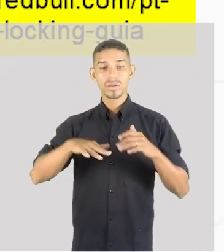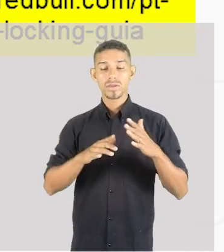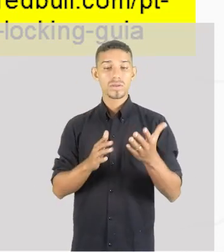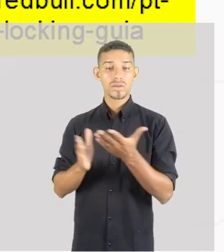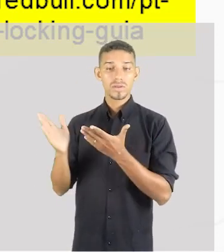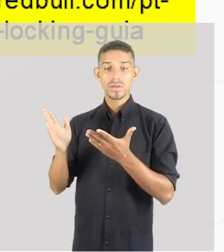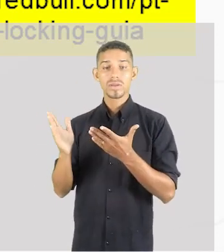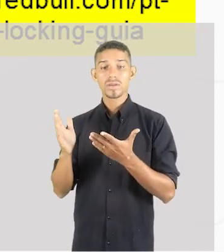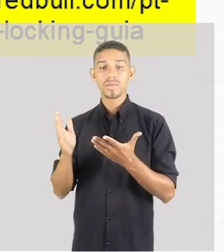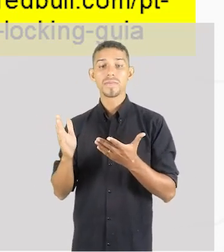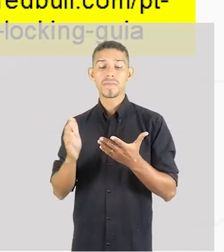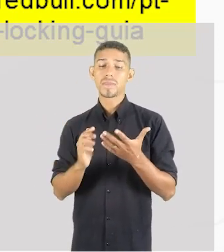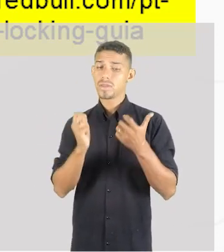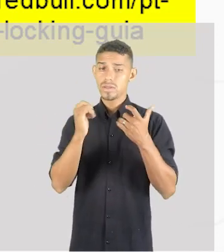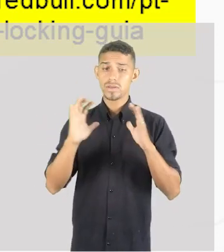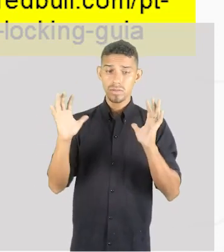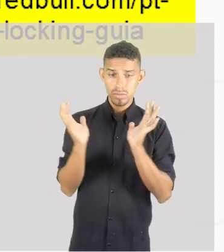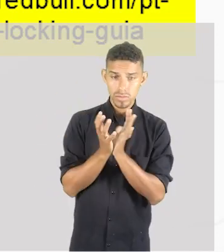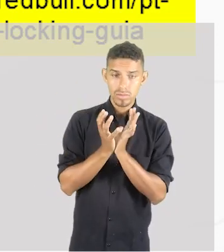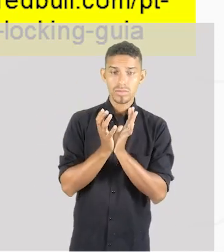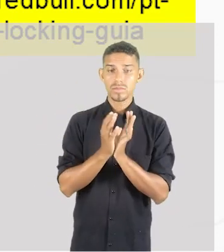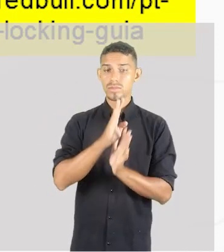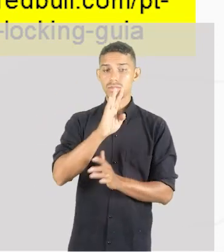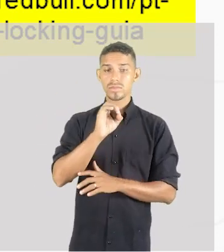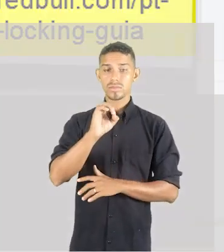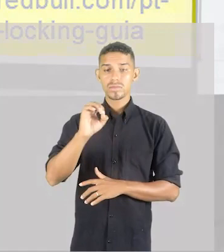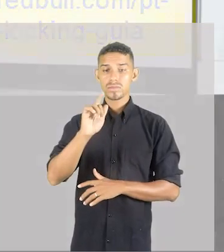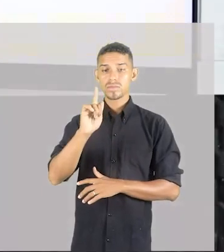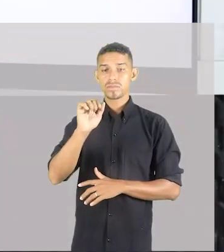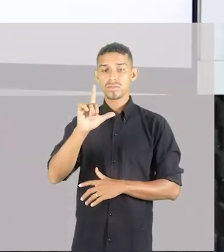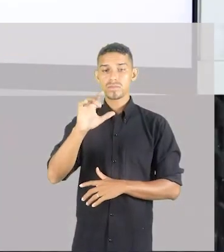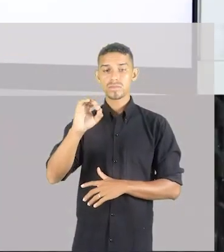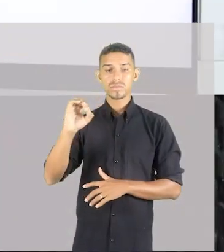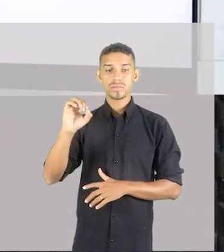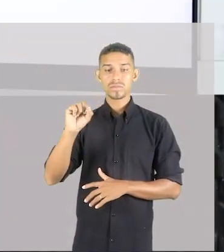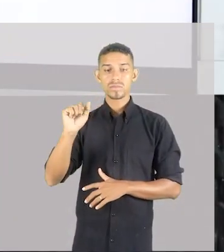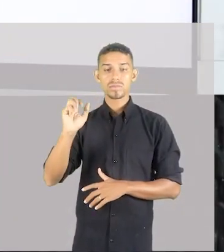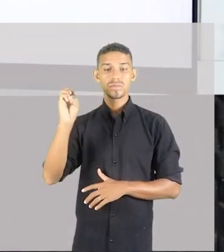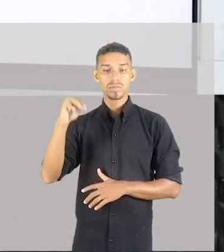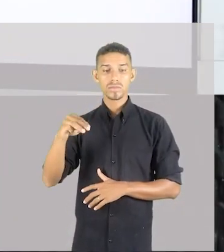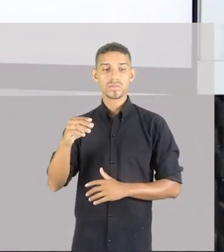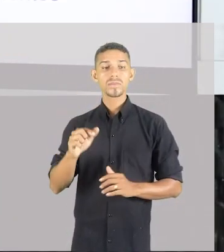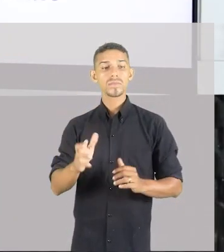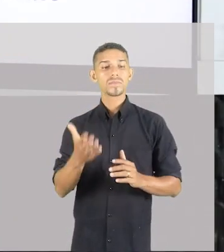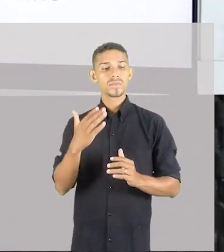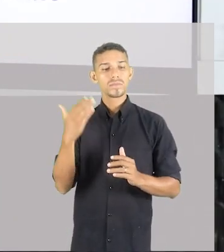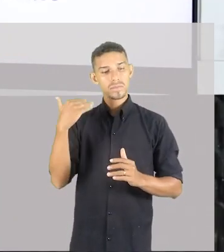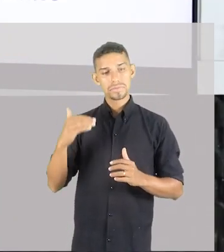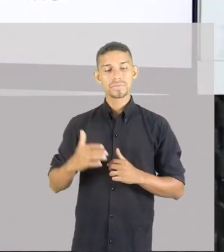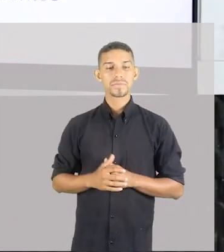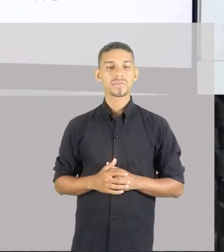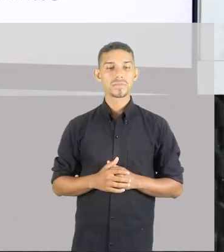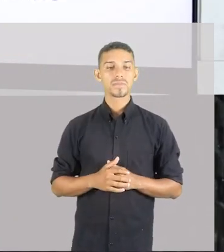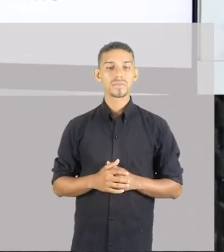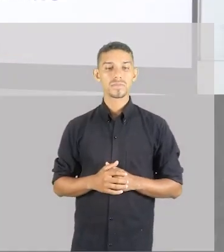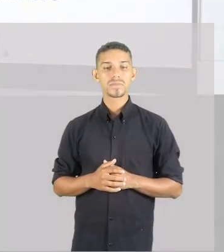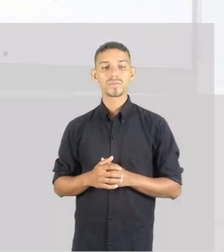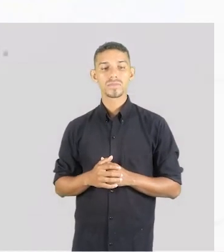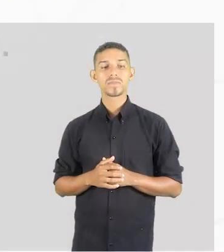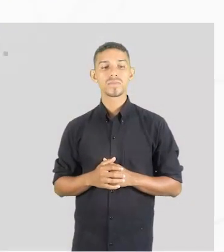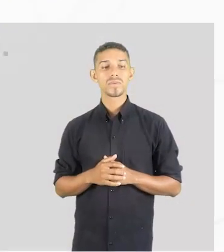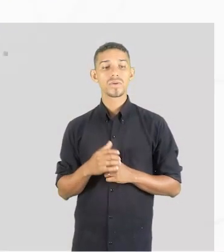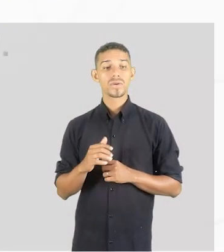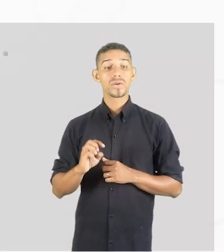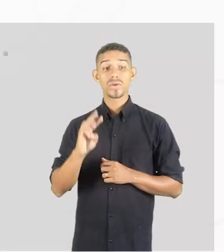bugalu sen membro do grupo elétric bugalu né alguma referência deles aqui mais dele aqui mais recente o Walking Pumping